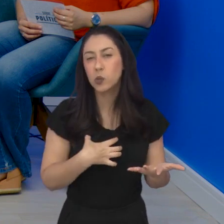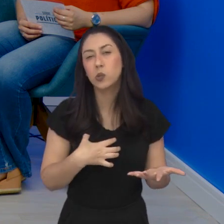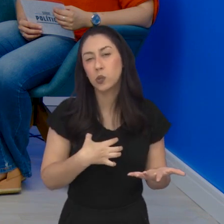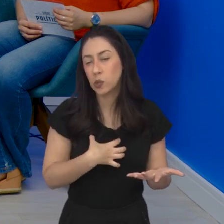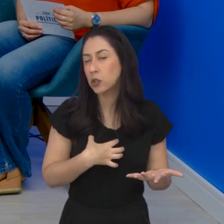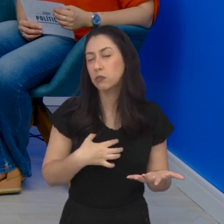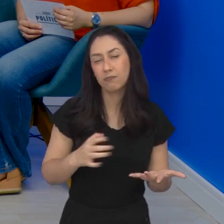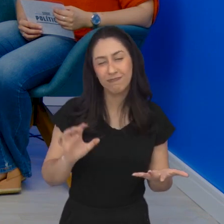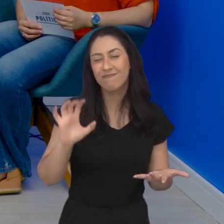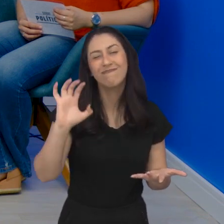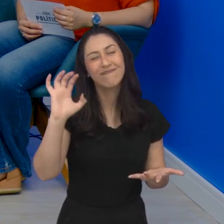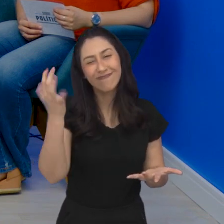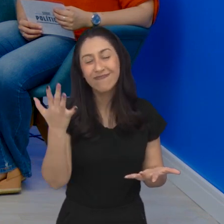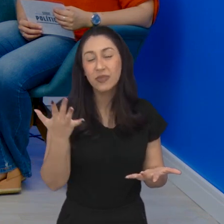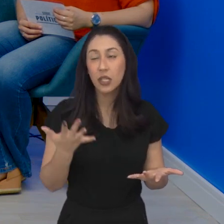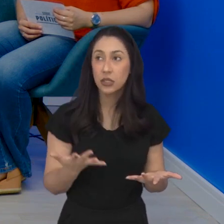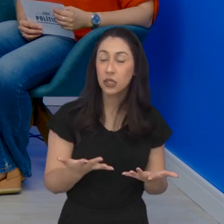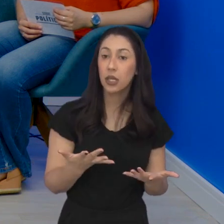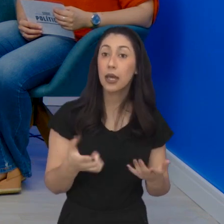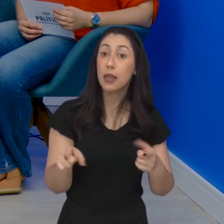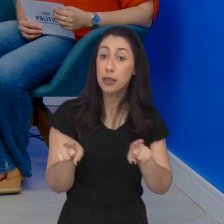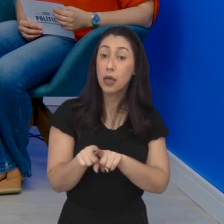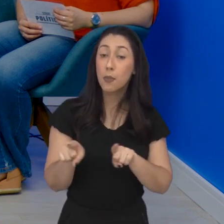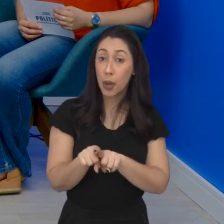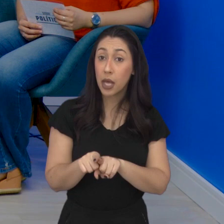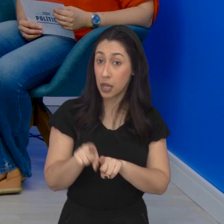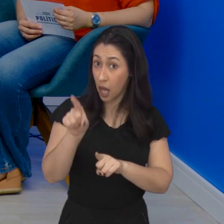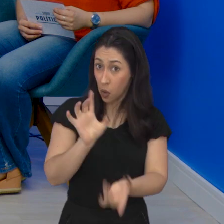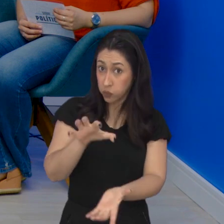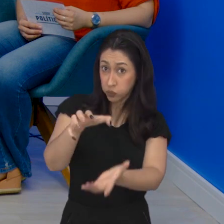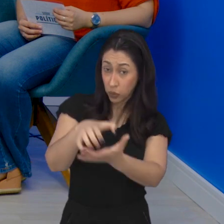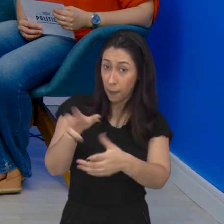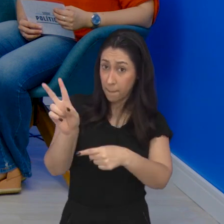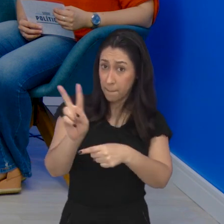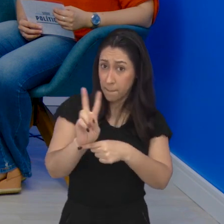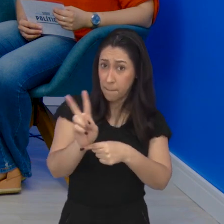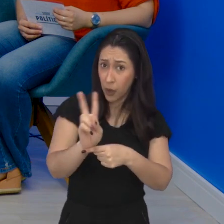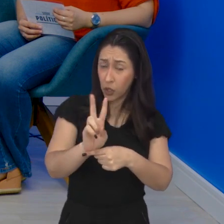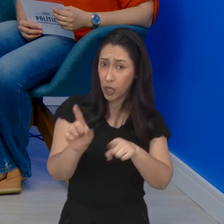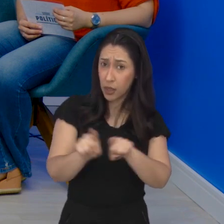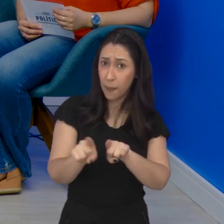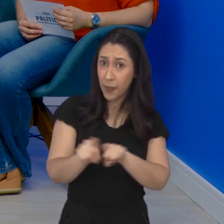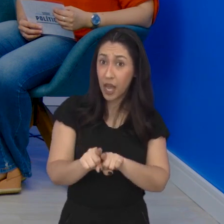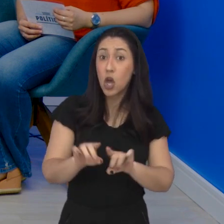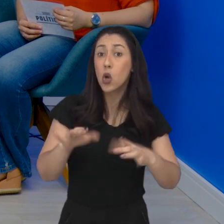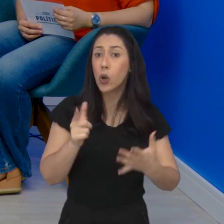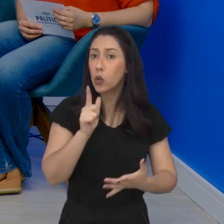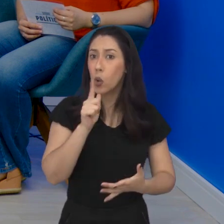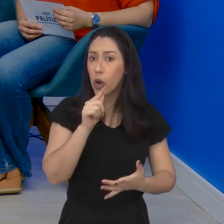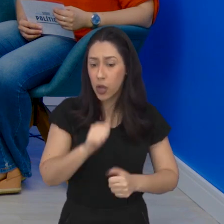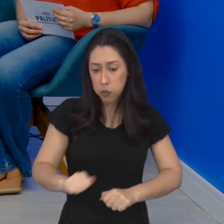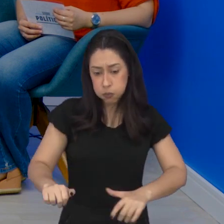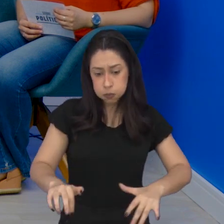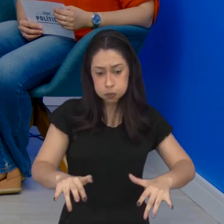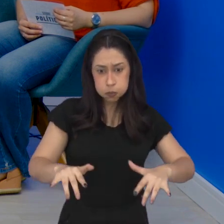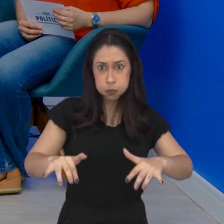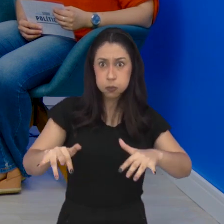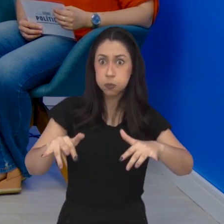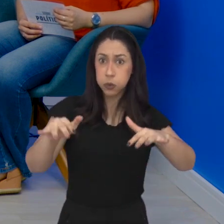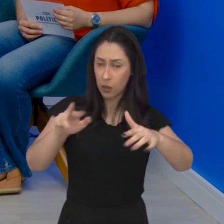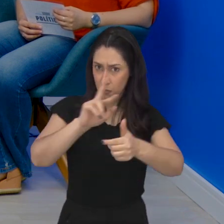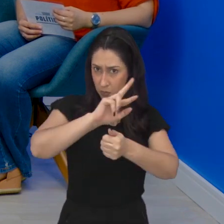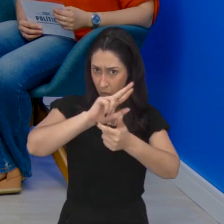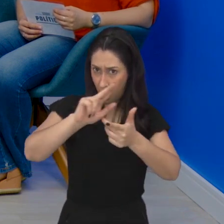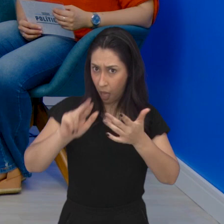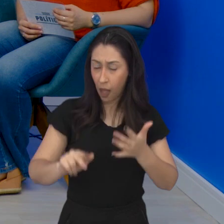né, possíveis disso acontecer, se é que a gente pode colocar assim. Inclusive, o CEMADEM monitora, por exemplo, alta, cheia dos rios, né? São